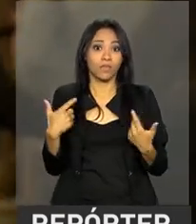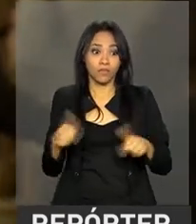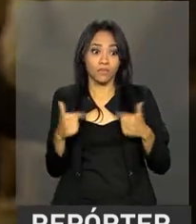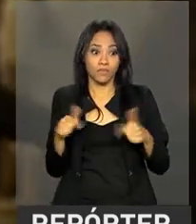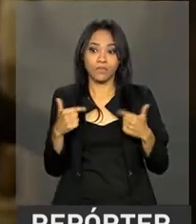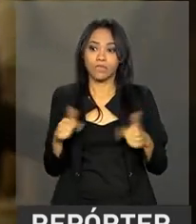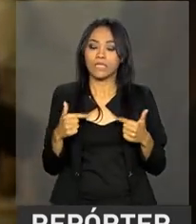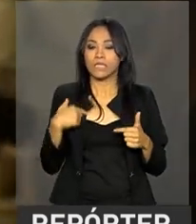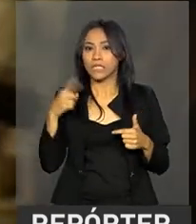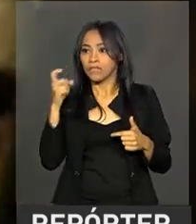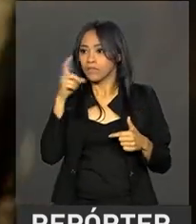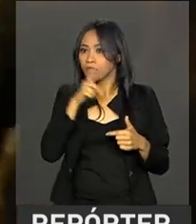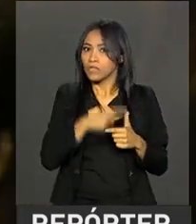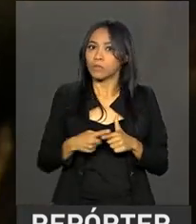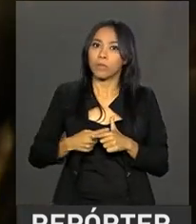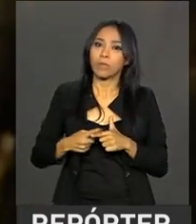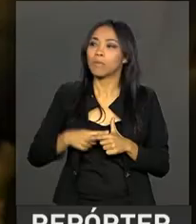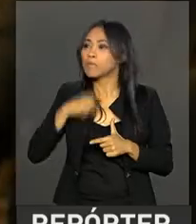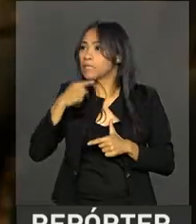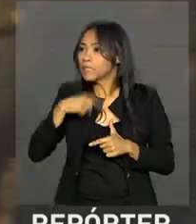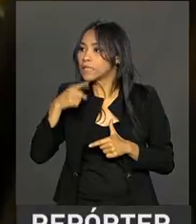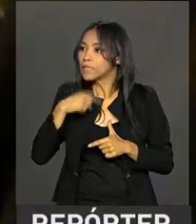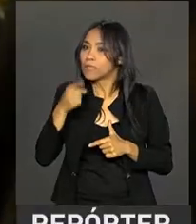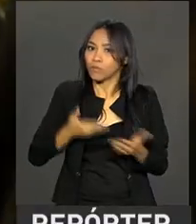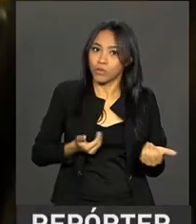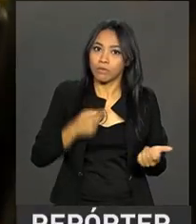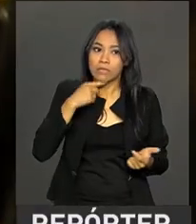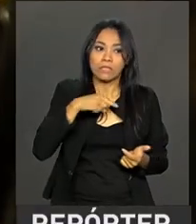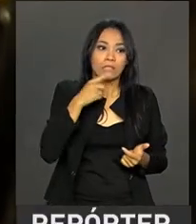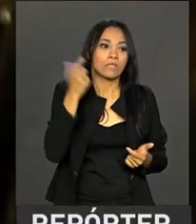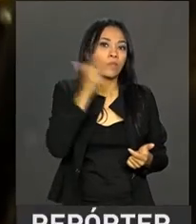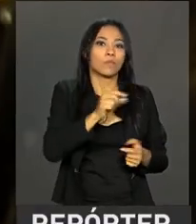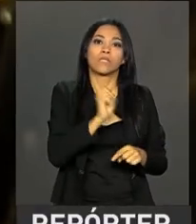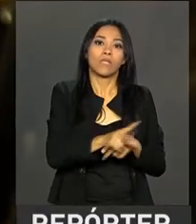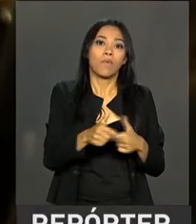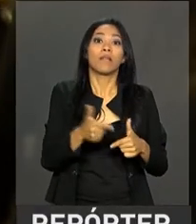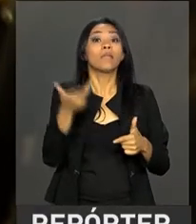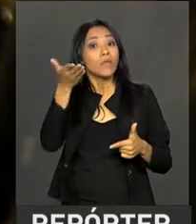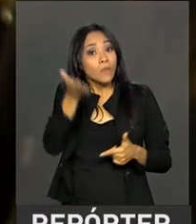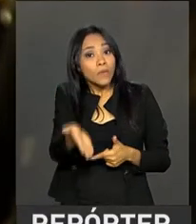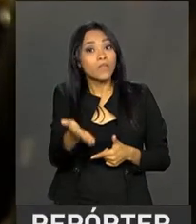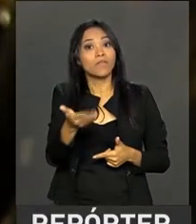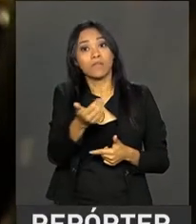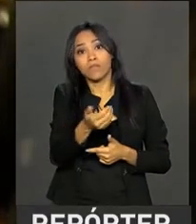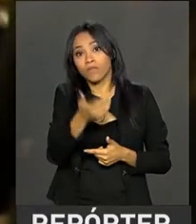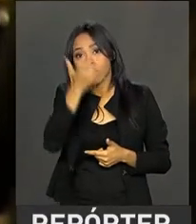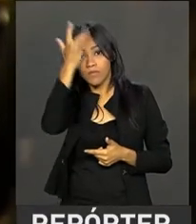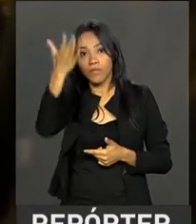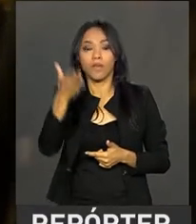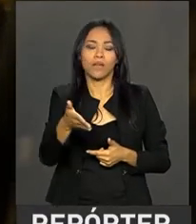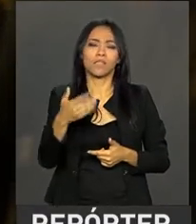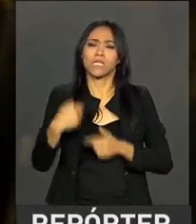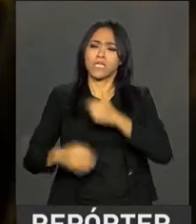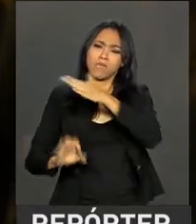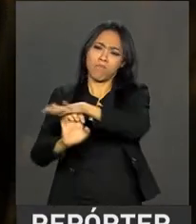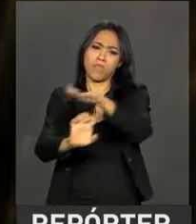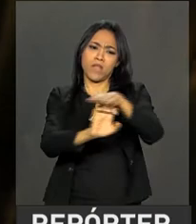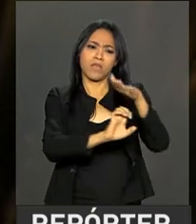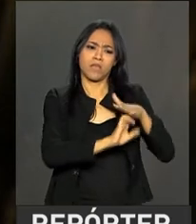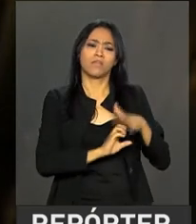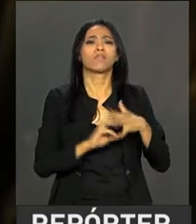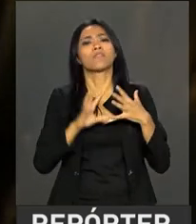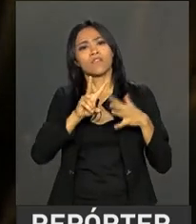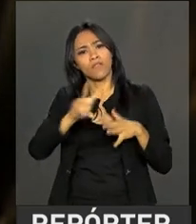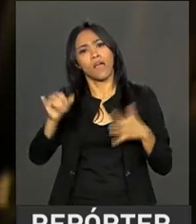dificuldade em conseguir empregos também temos oportunidades indiretas pra todas aquelas empresas que vão adotar a internet das coisas